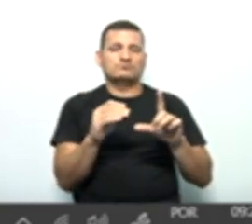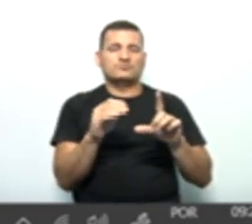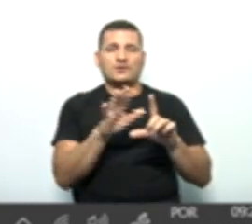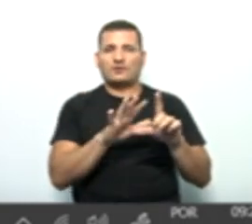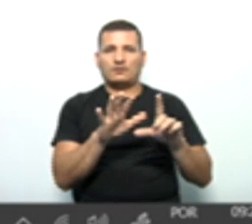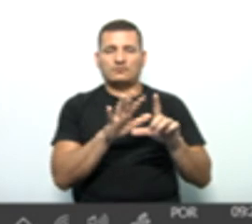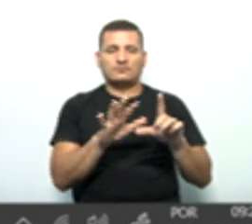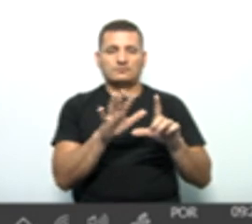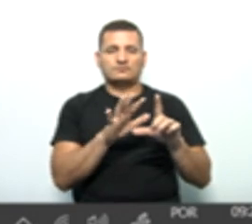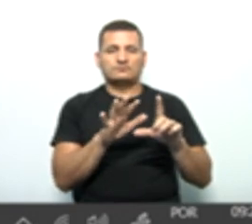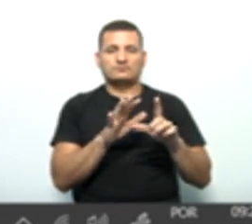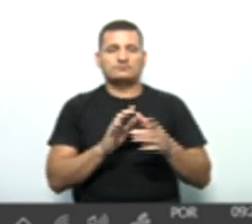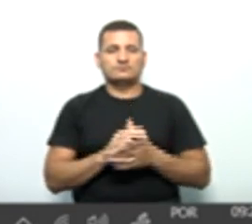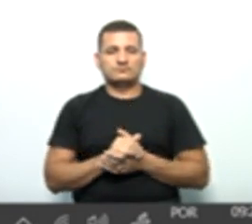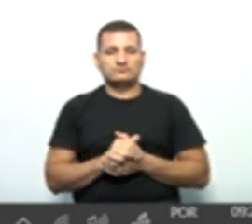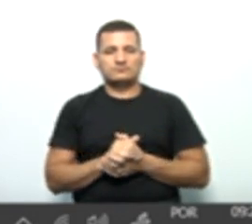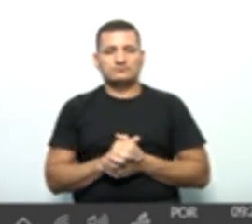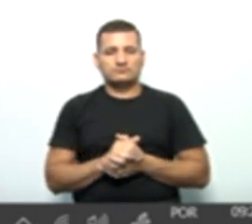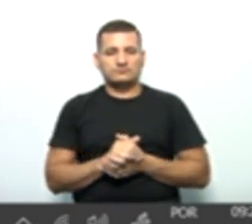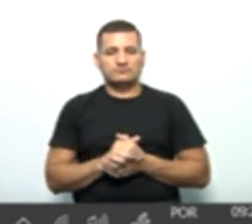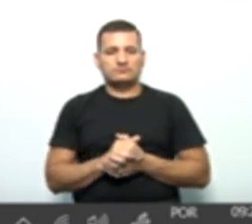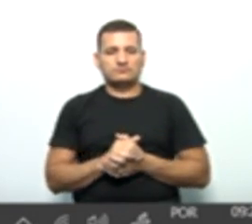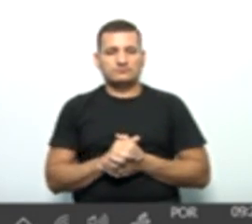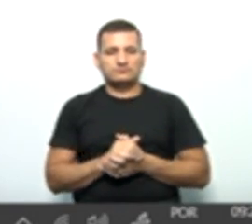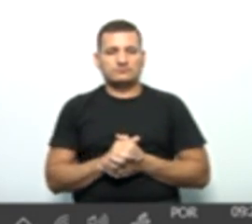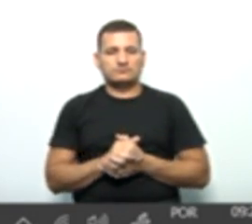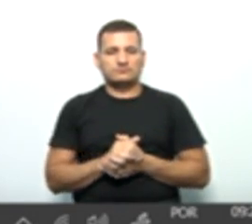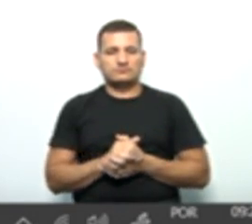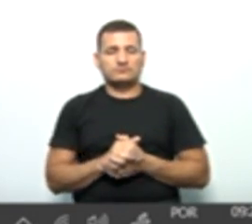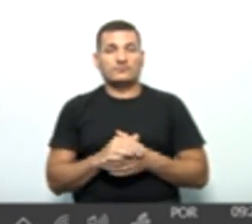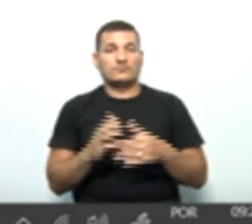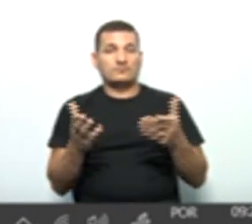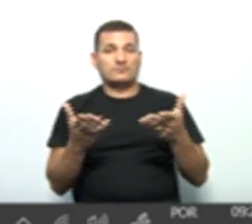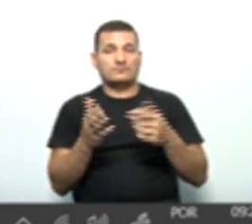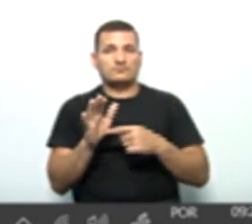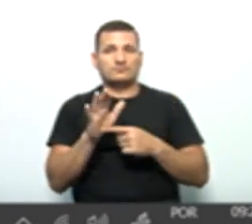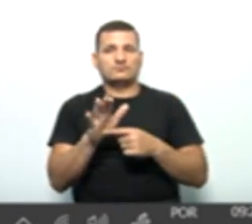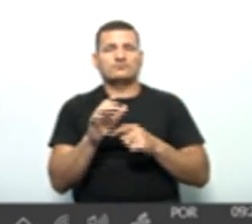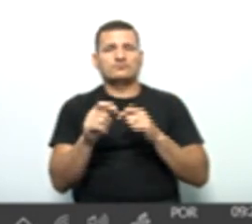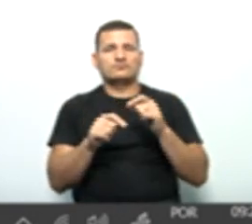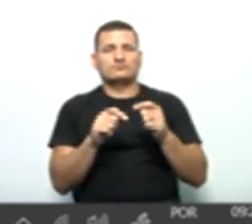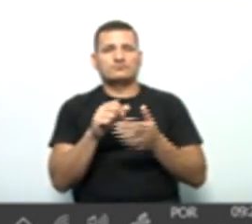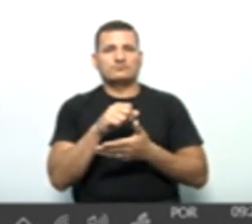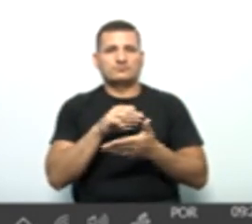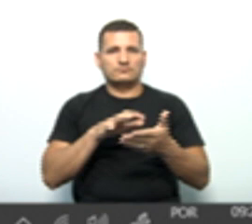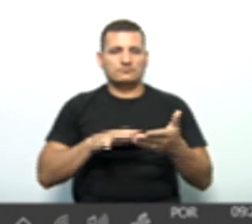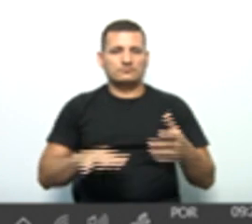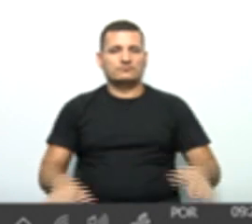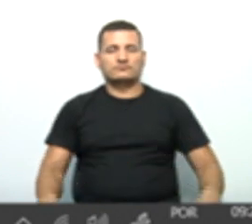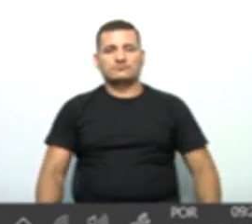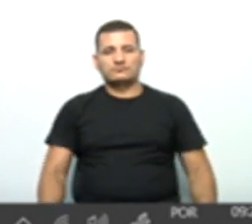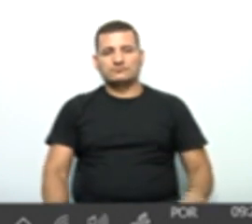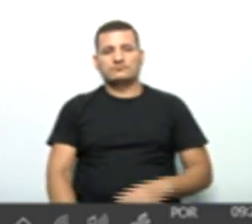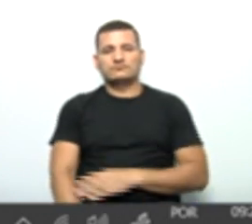professor? Com certeza. Então, eu vou mostrar aqui para vocês o que temos nas nossas atividades. Vou vir aqui.